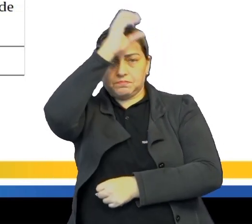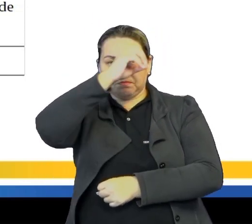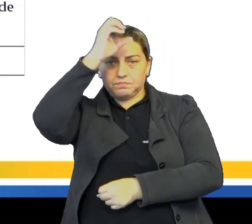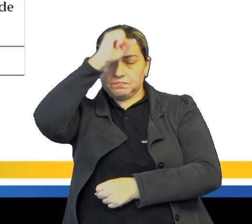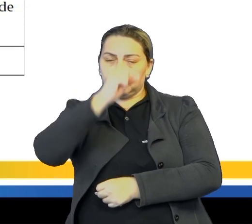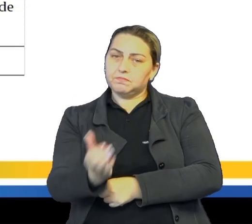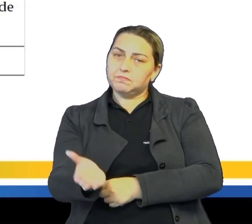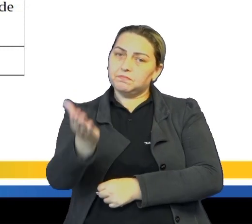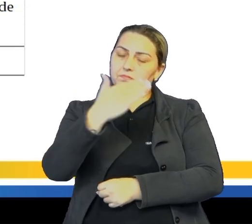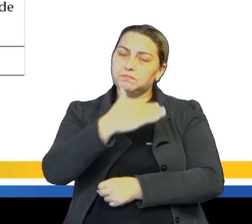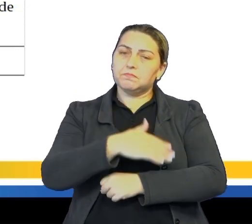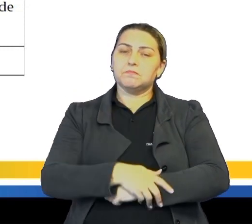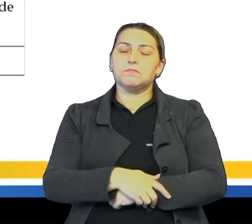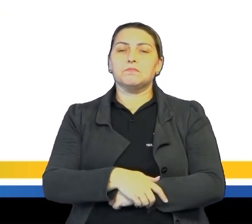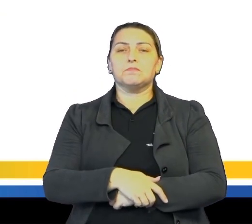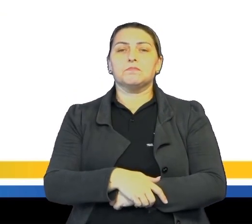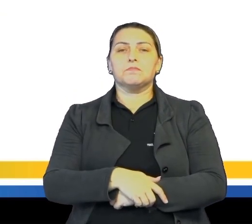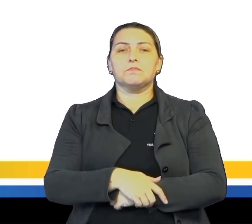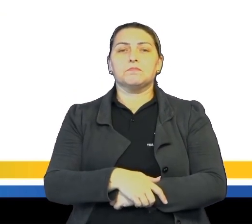aprendido vamos lá